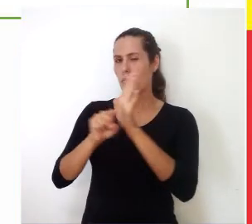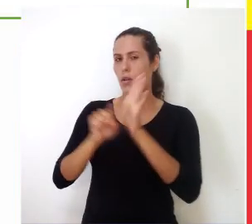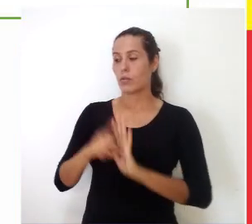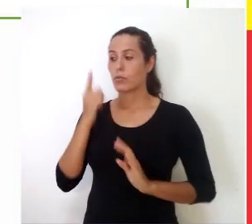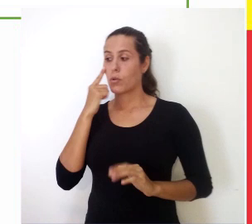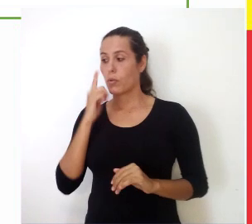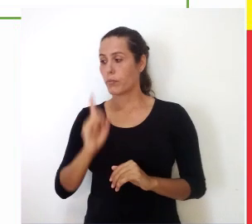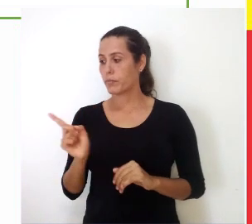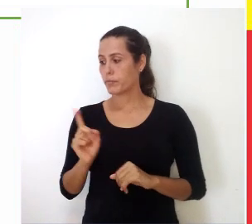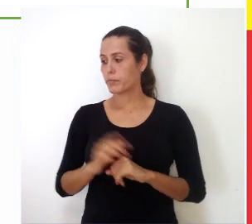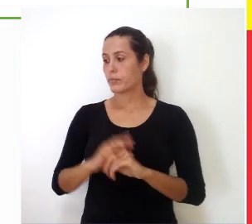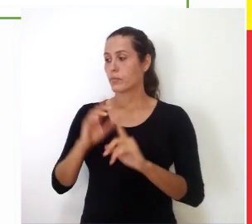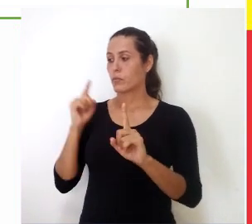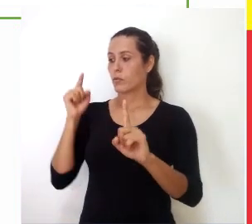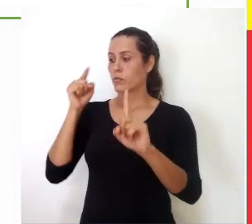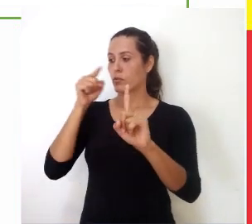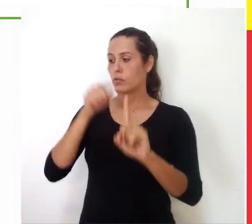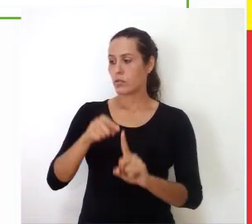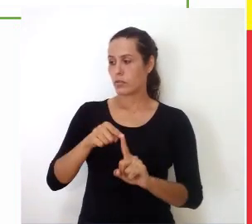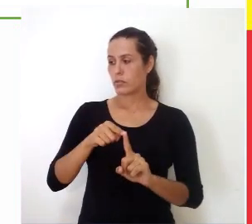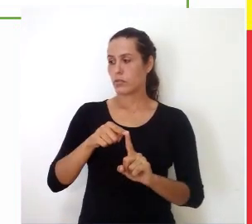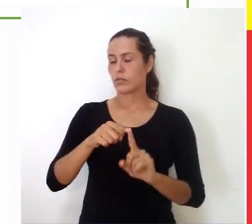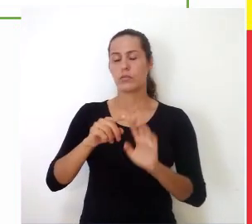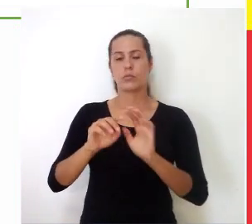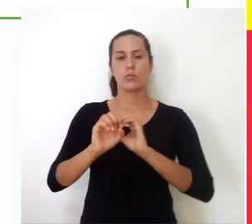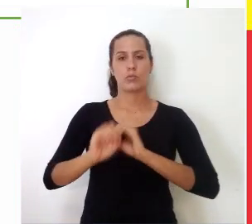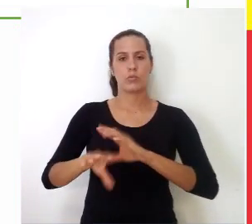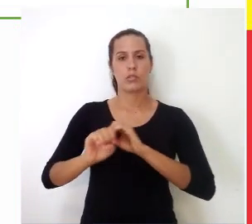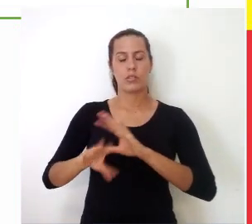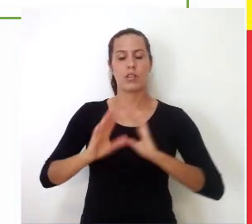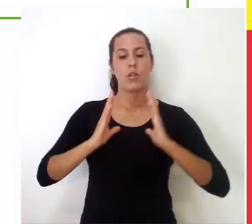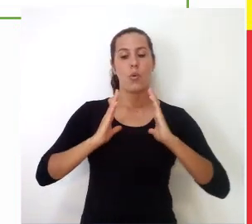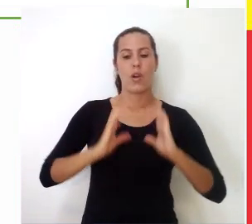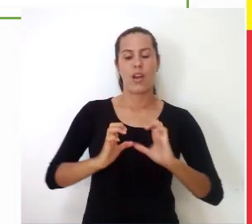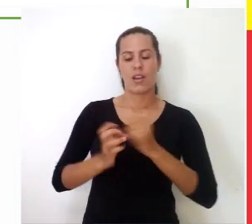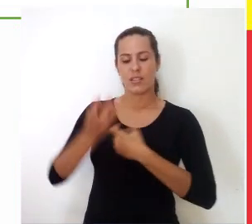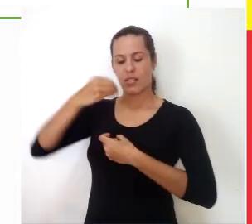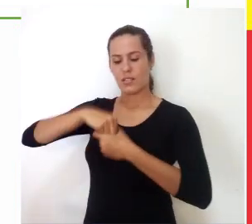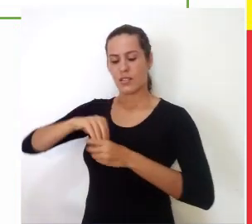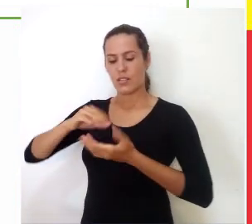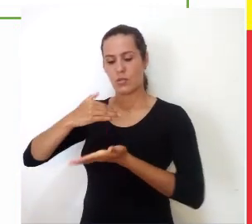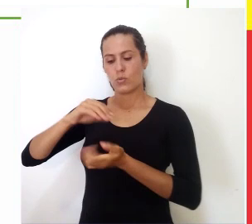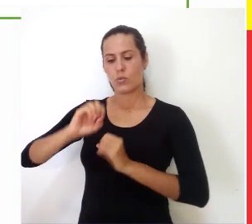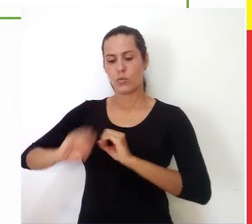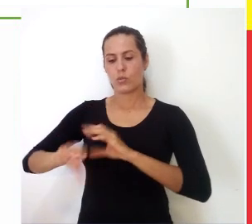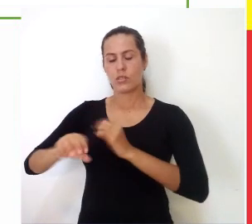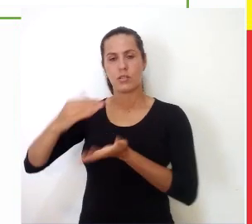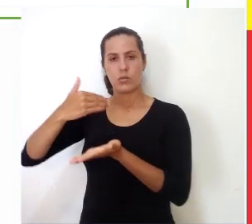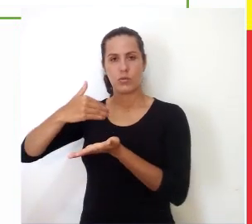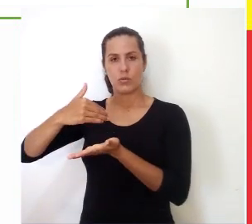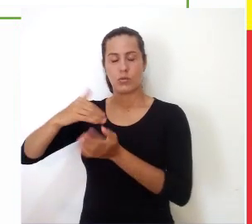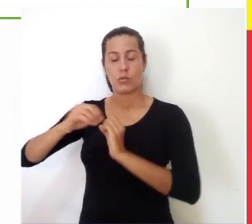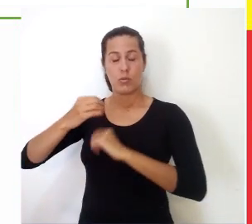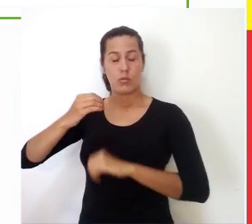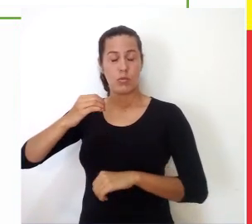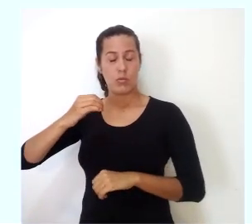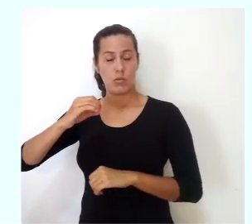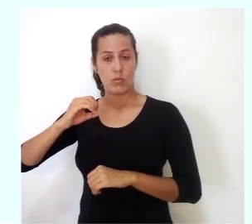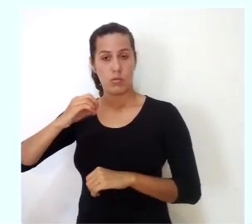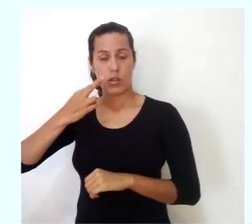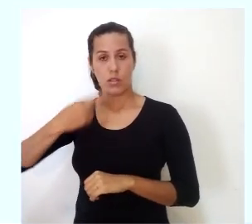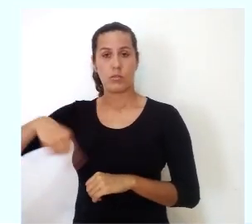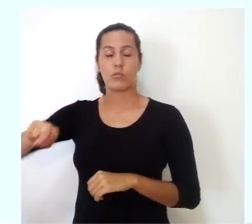tela. Objetivos do ensino da ética no ensino religioso, segundo o currículo de Pernambuco. É muito